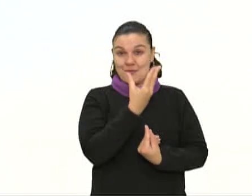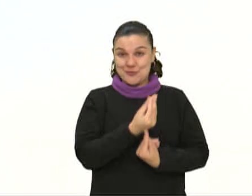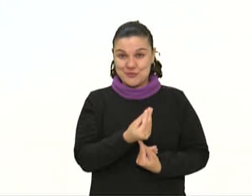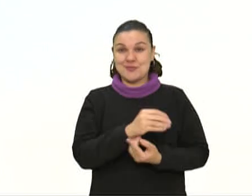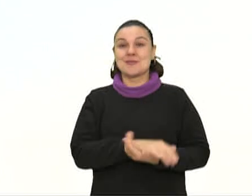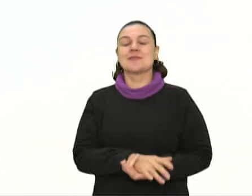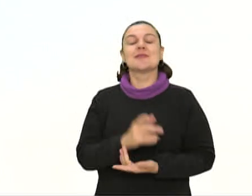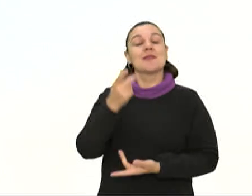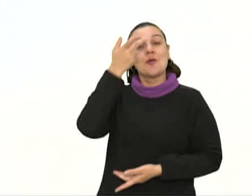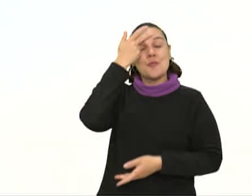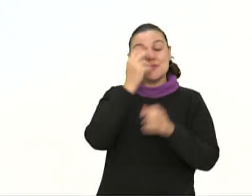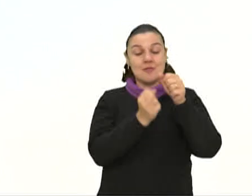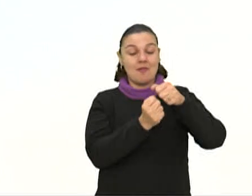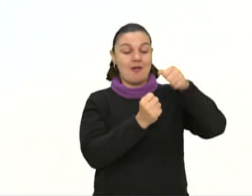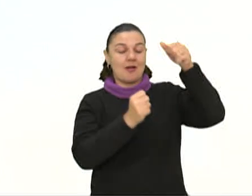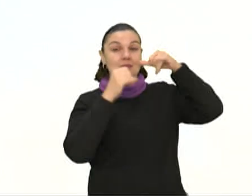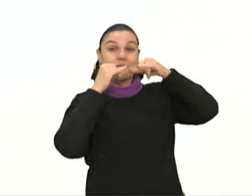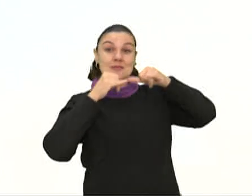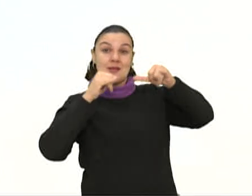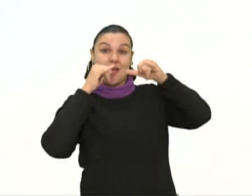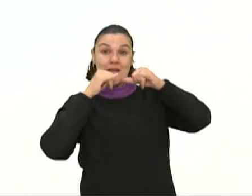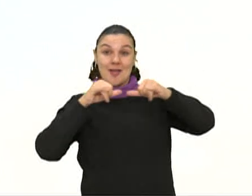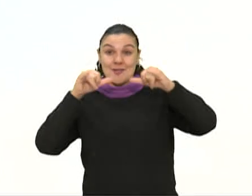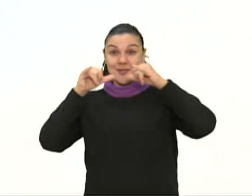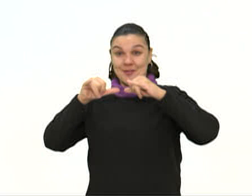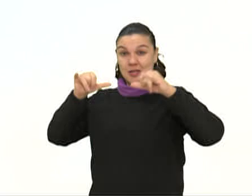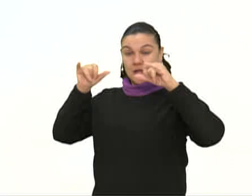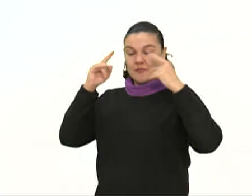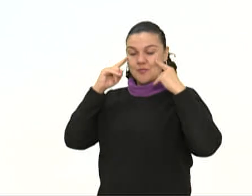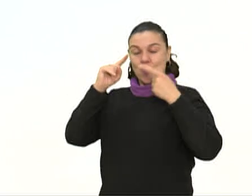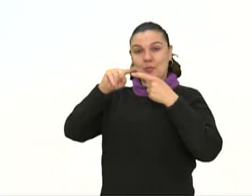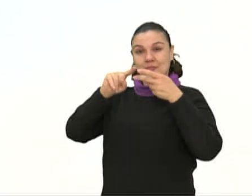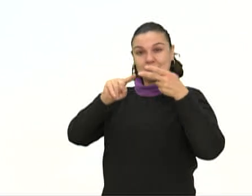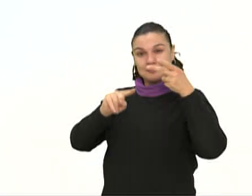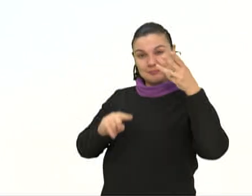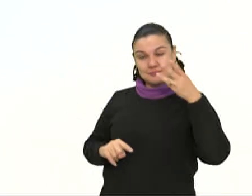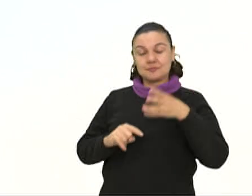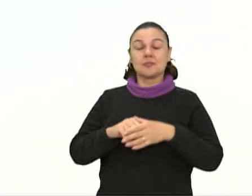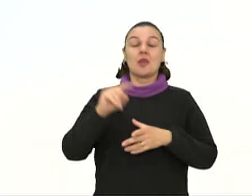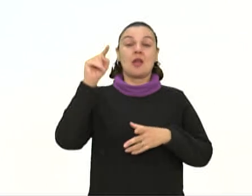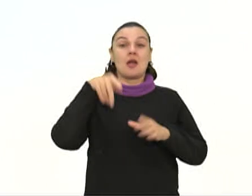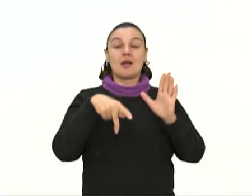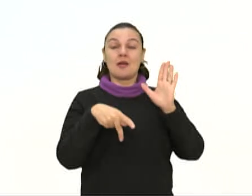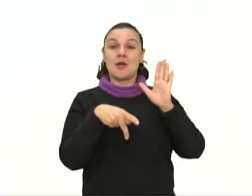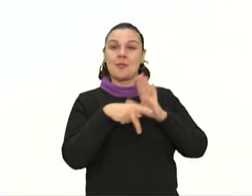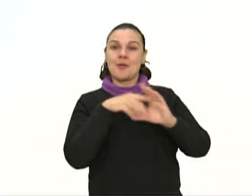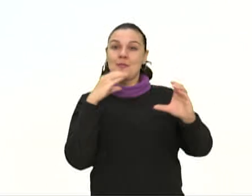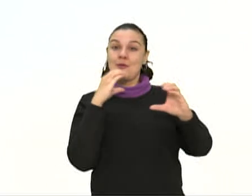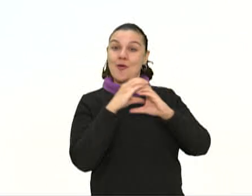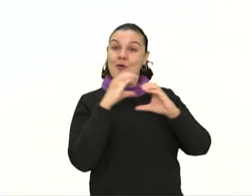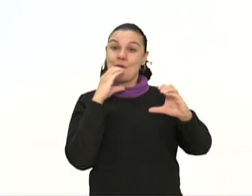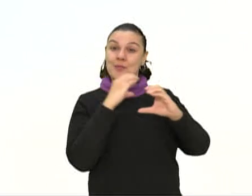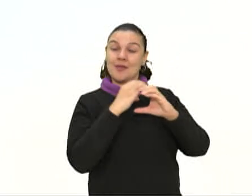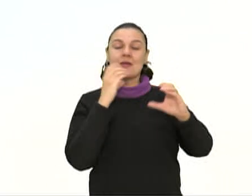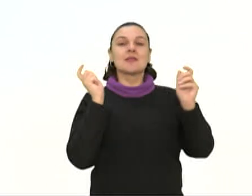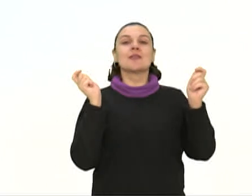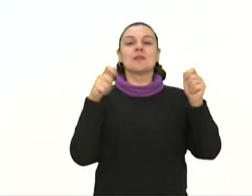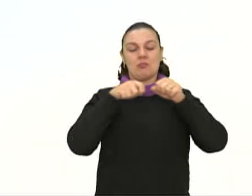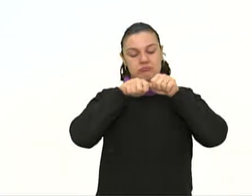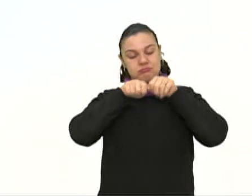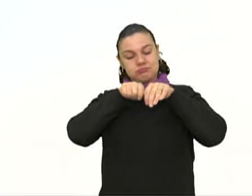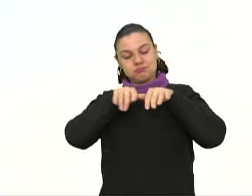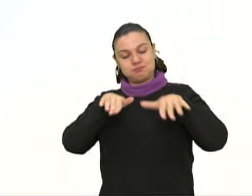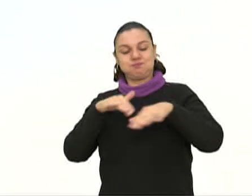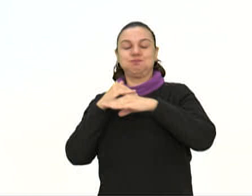para transmitir mensagens e, tendo em conta suas características, é um meio de comunicação que consegue atingir de